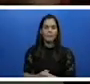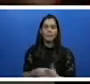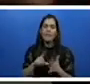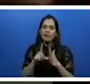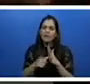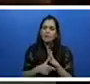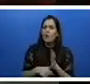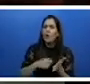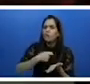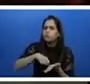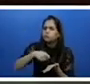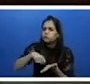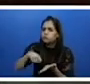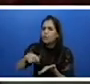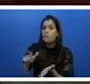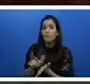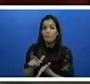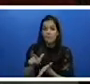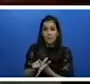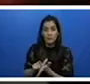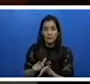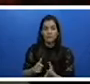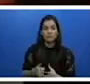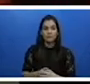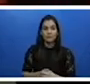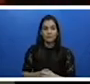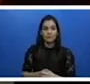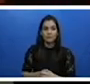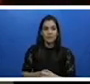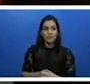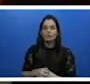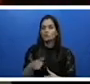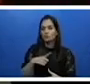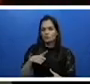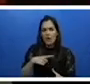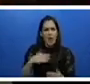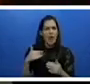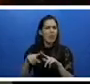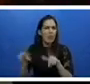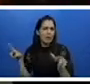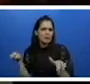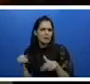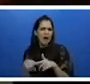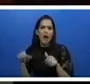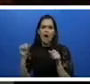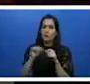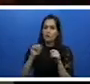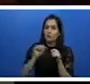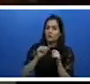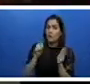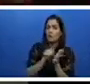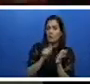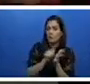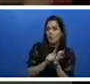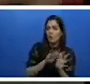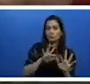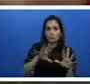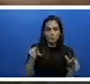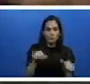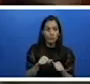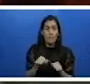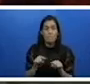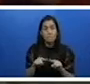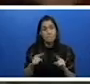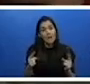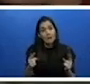deixassem registrado na folha de papel. Se a gente estivesse em sala de aula, a gente ia fazer um papel lá na parede, ia medir vocês e tal. Mas